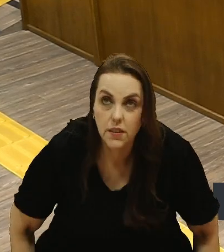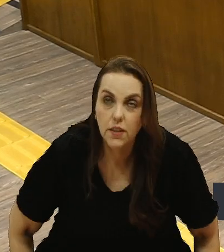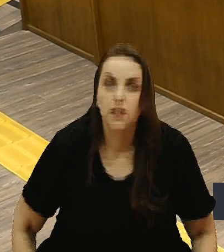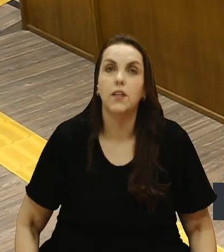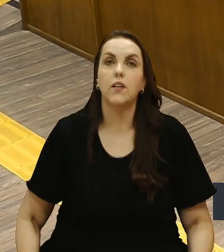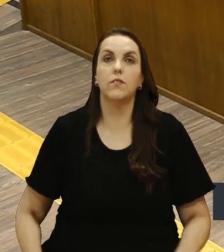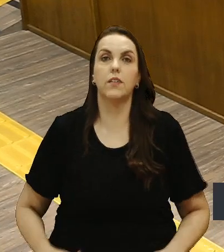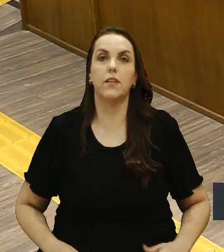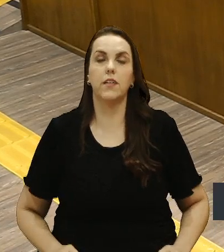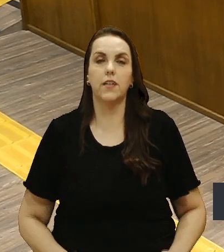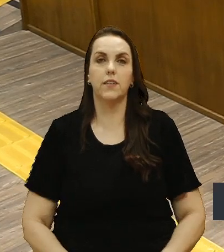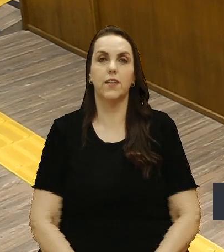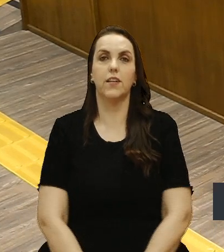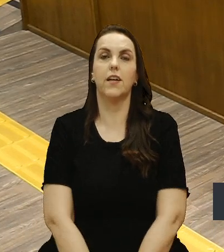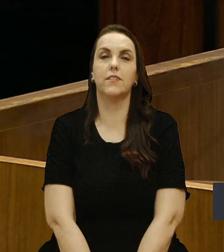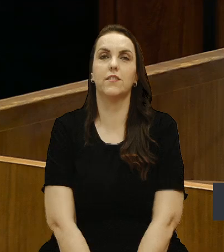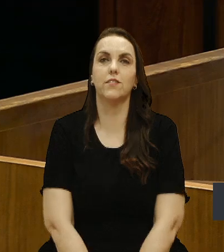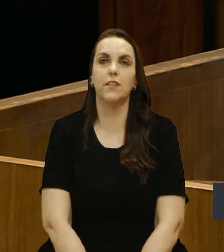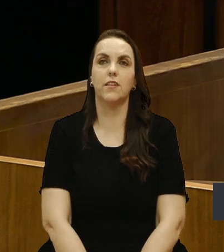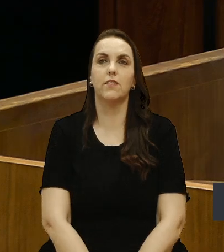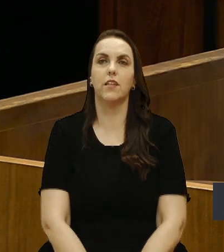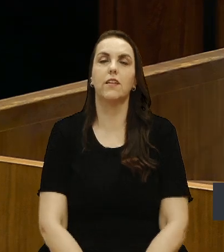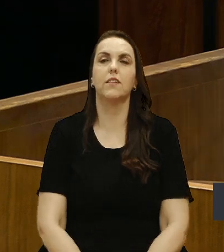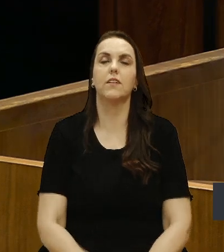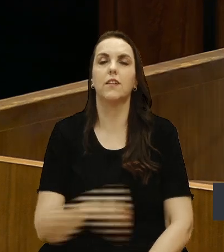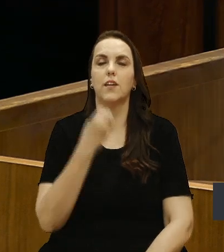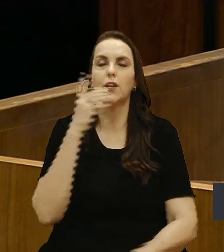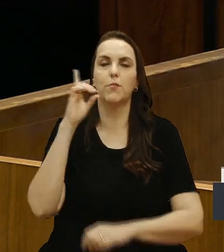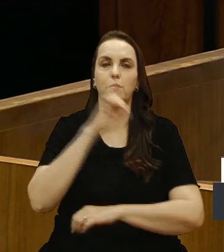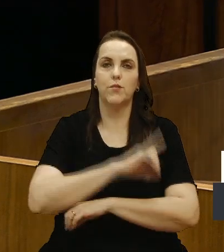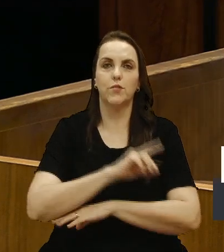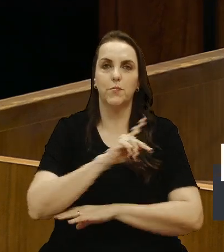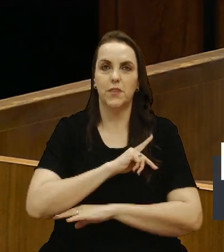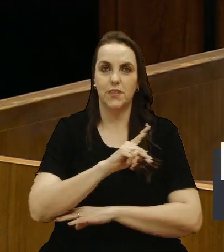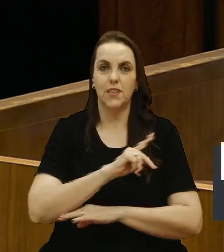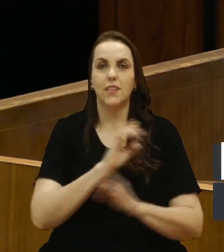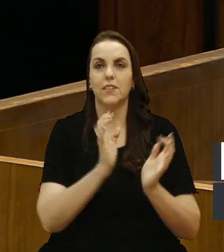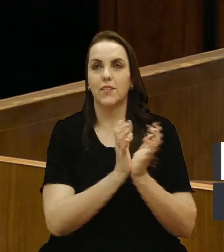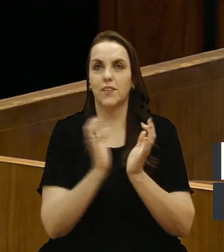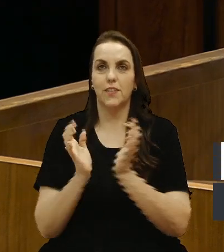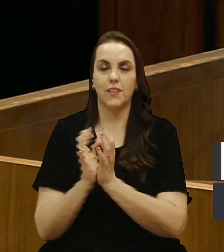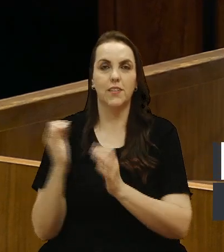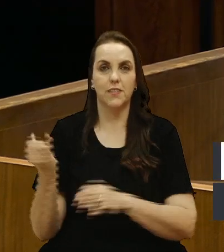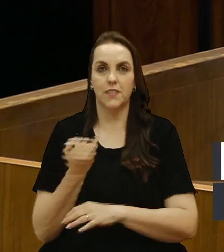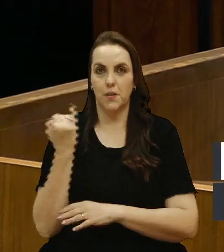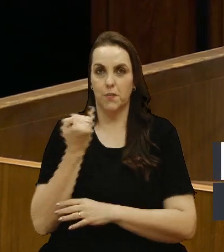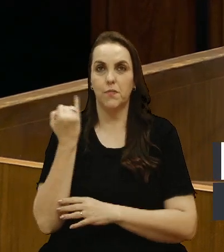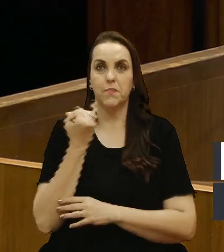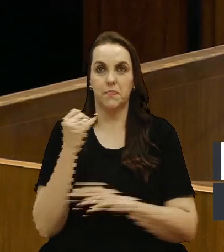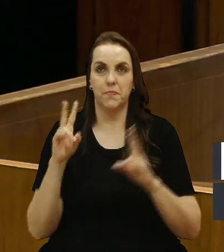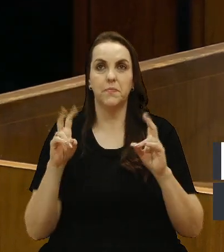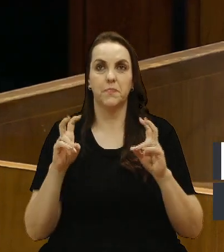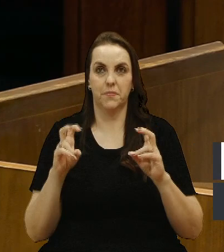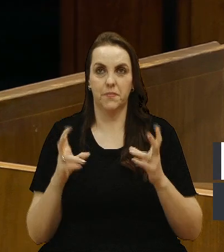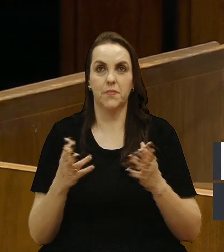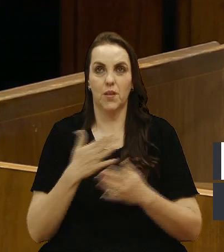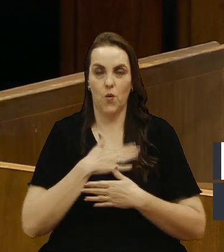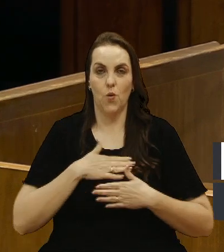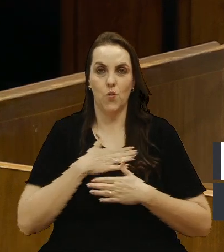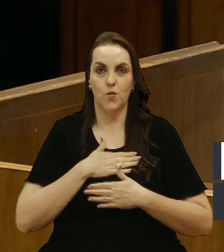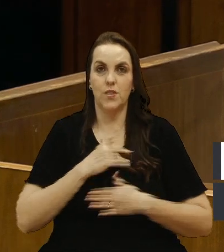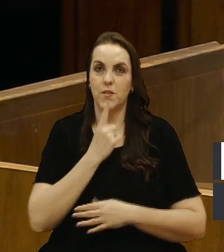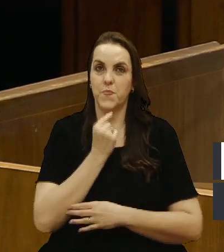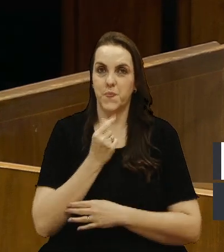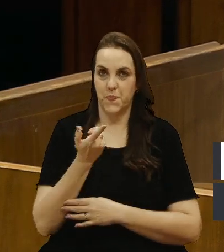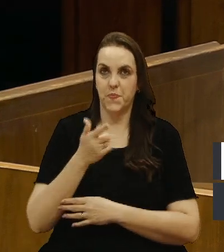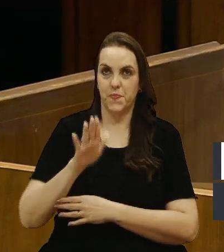Bom dia, presidente. Bom dia, nobres colegas. Esse tema é muito importante para a nossa cidade. Eu gostaria que o João ficasse aqui, né, porque ele é